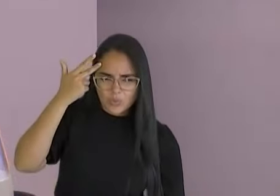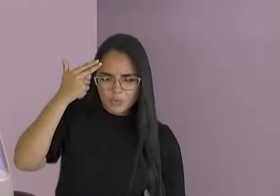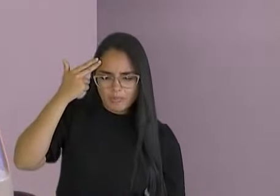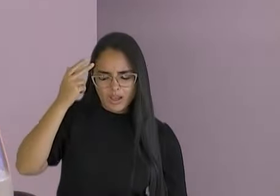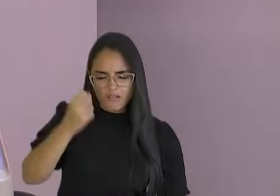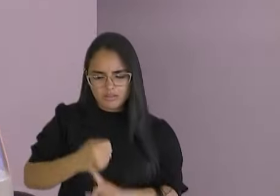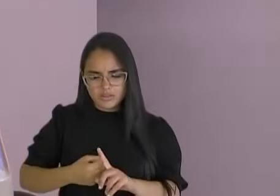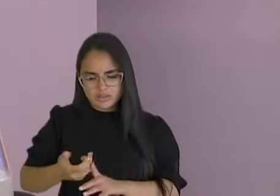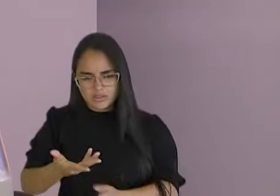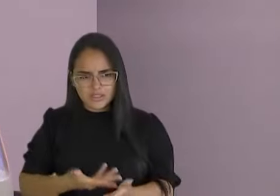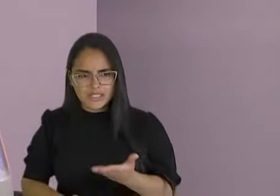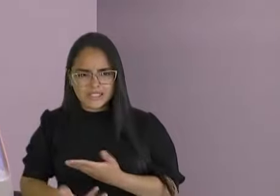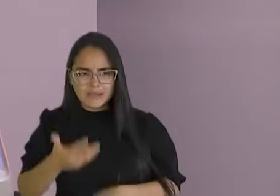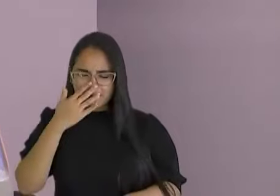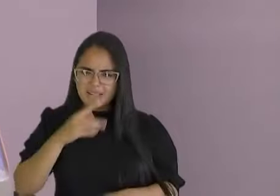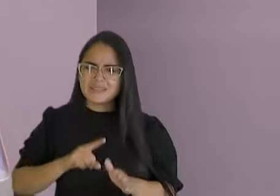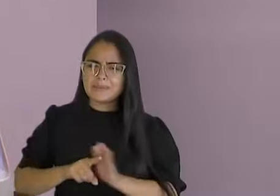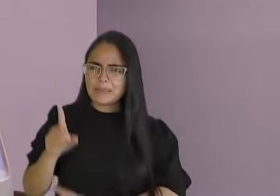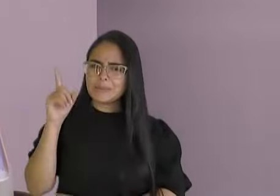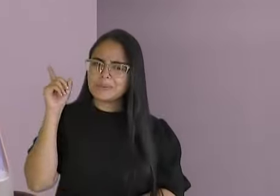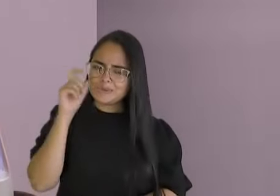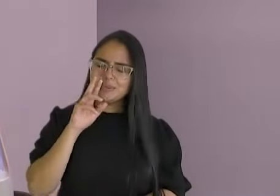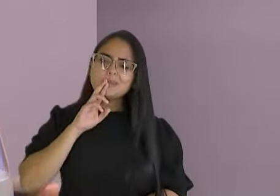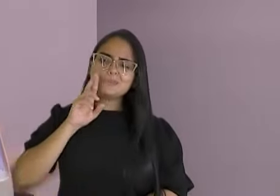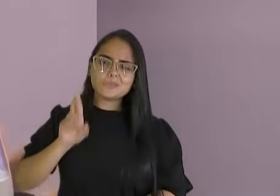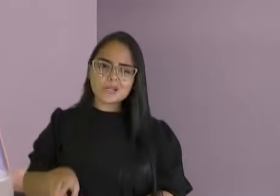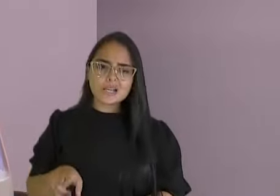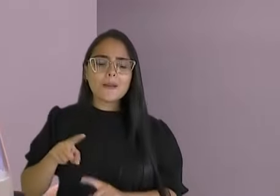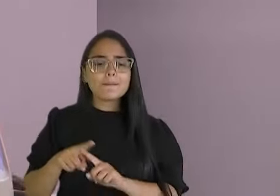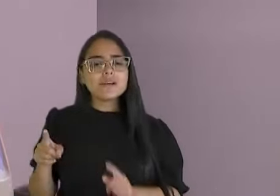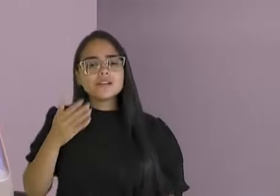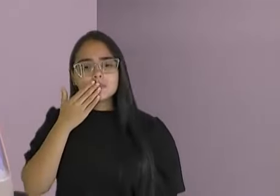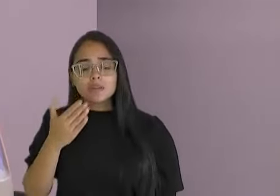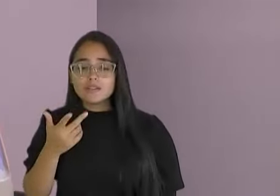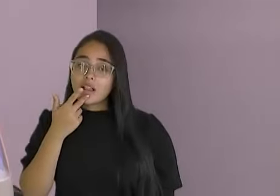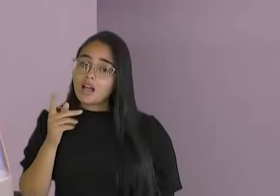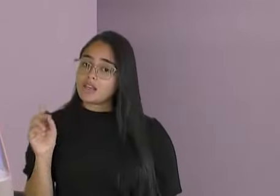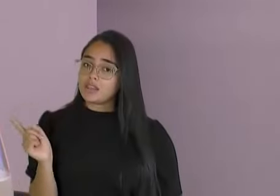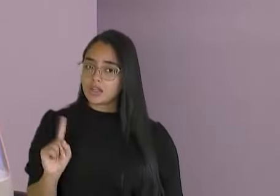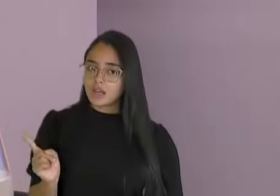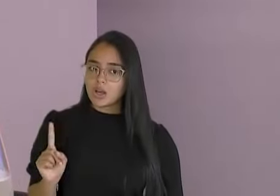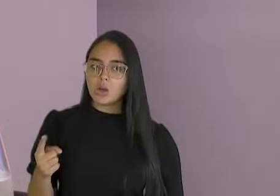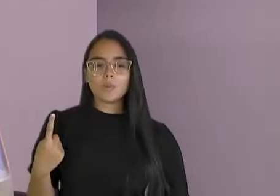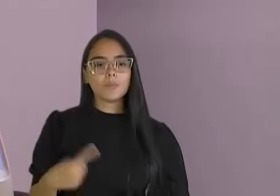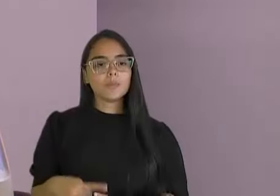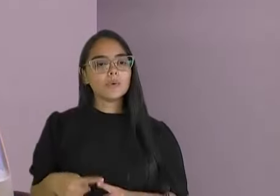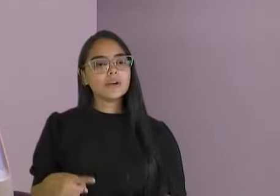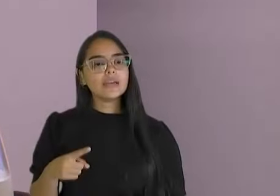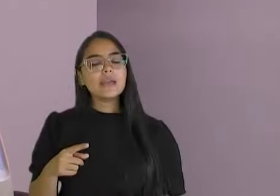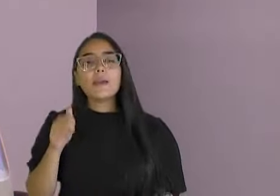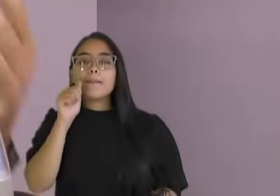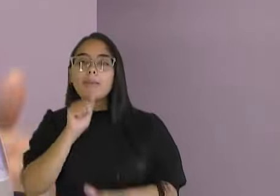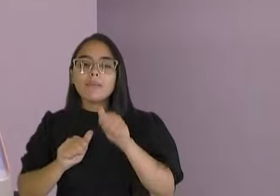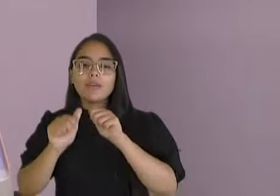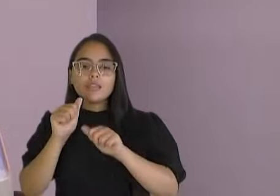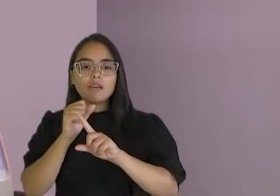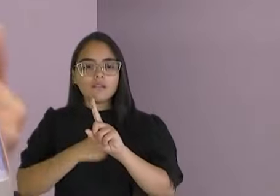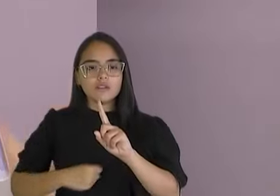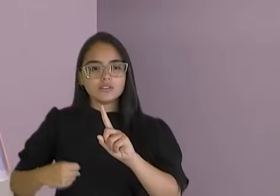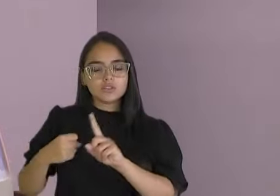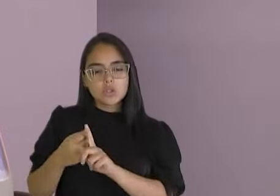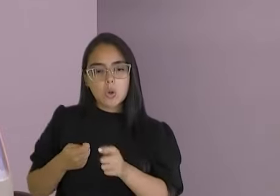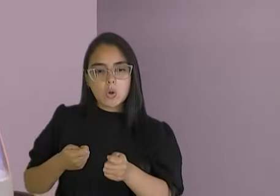E ele disse, essa pergunta é muito difícil de responder, mas eu prefiro dizer que não. Não porque não tem bebedores sociais, pessoa que ele consegue